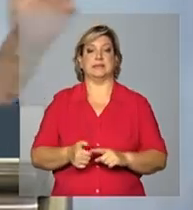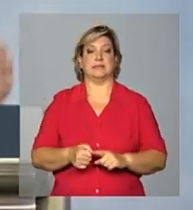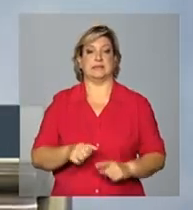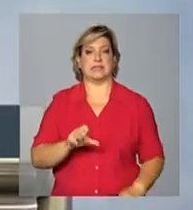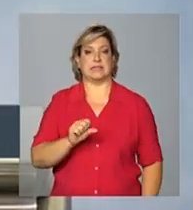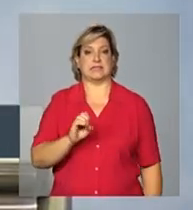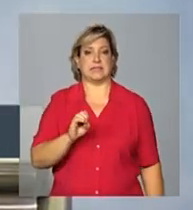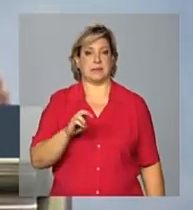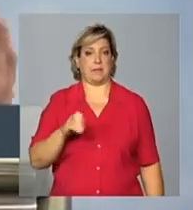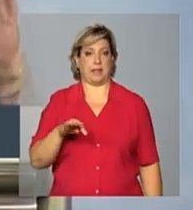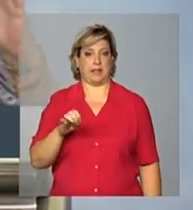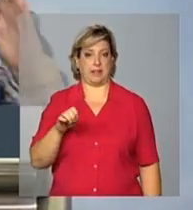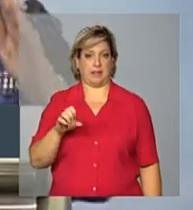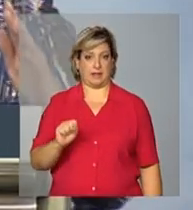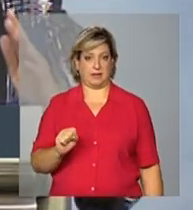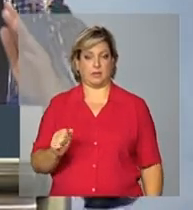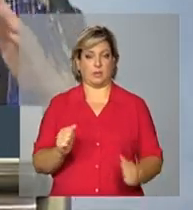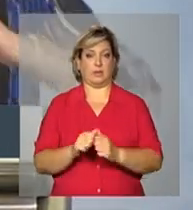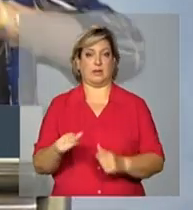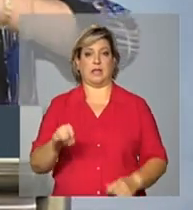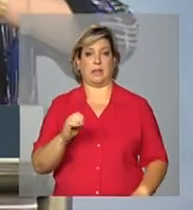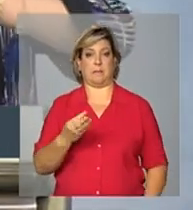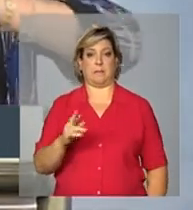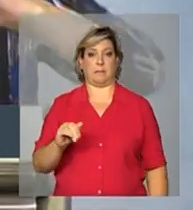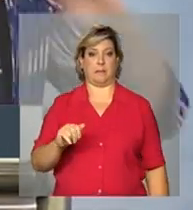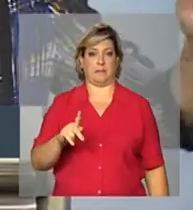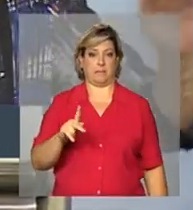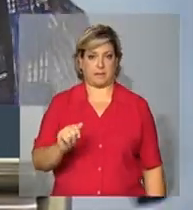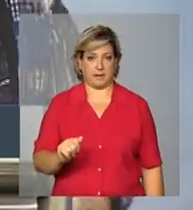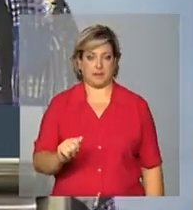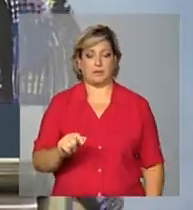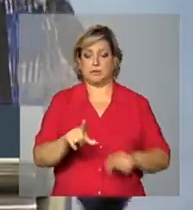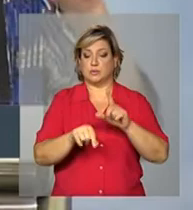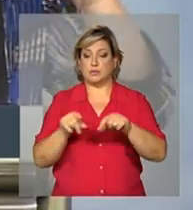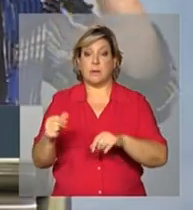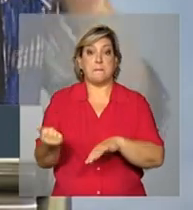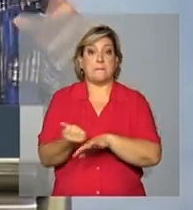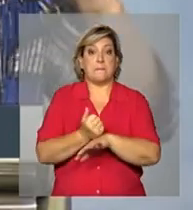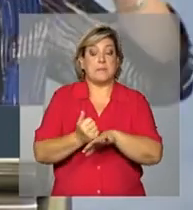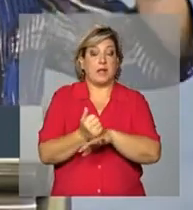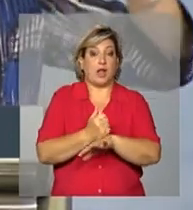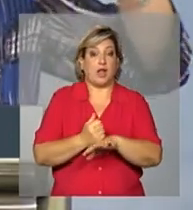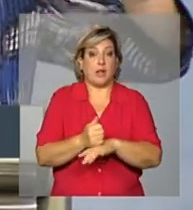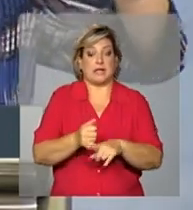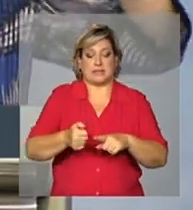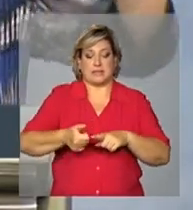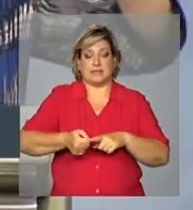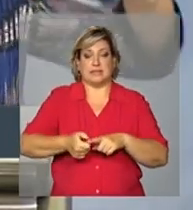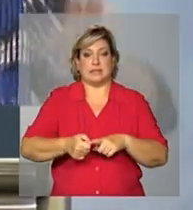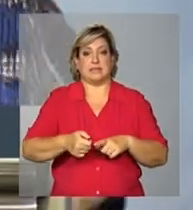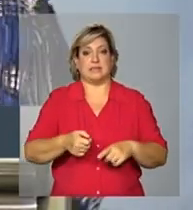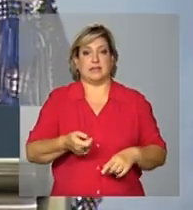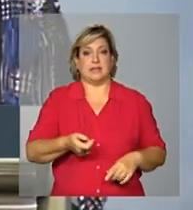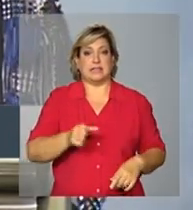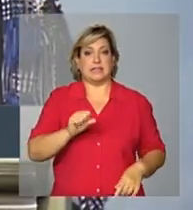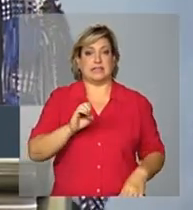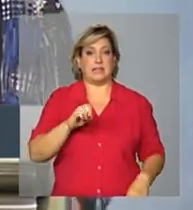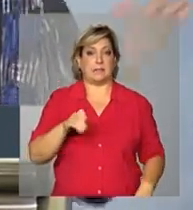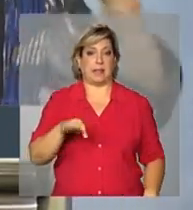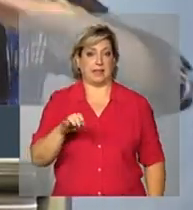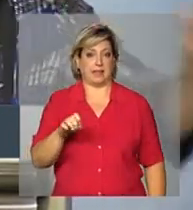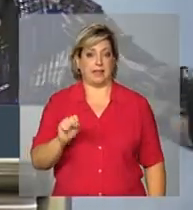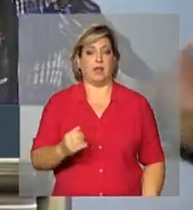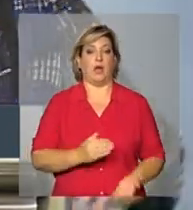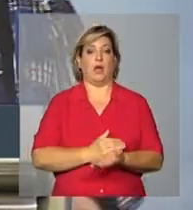através da Embrapa, selecionado as melhores sementes e distribuir, começado a distribuição.